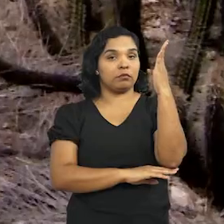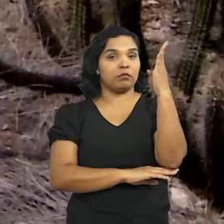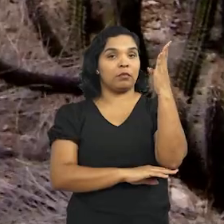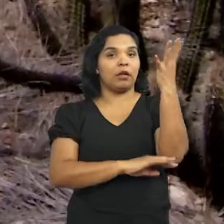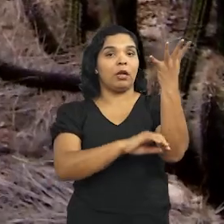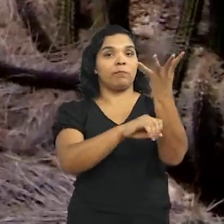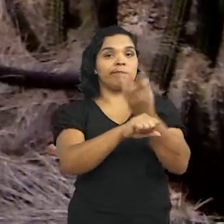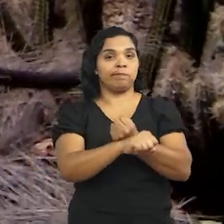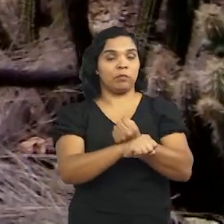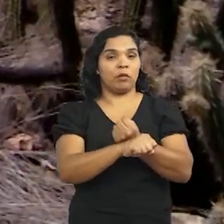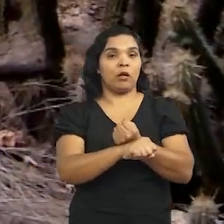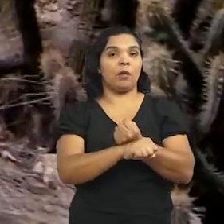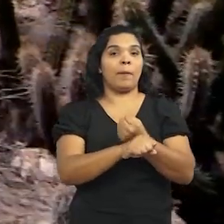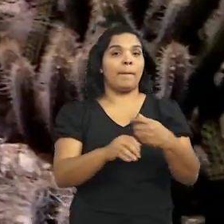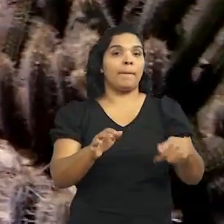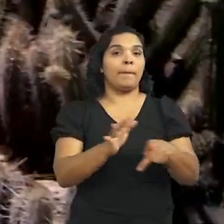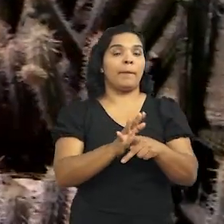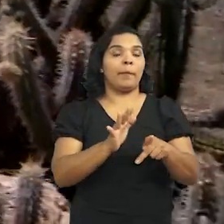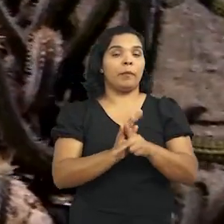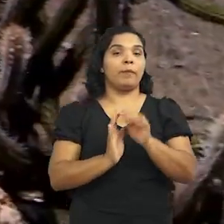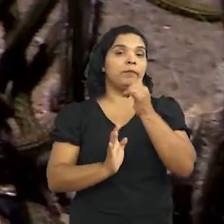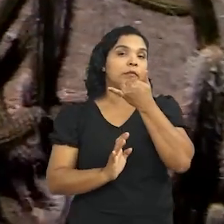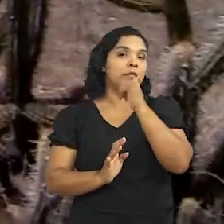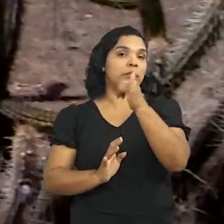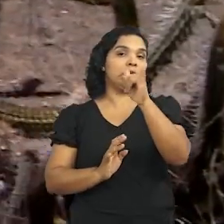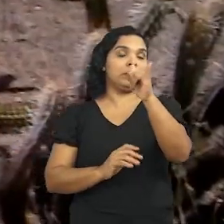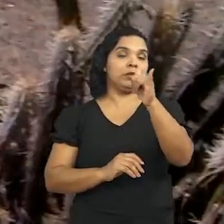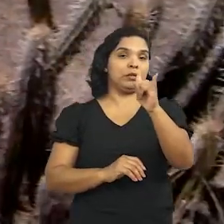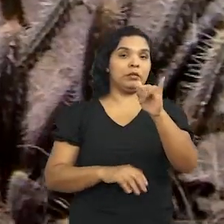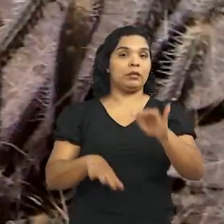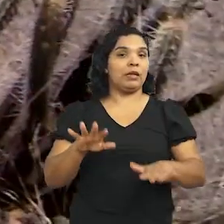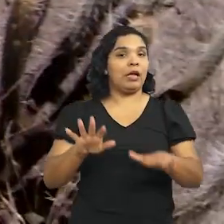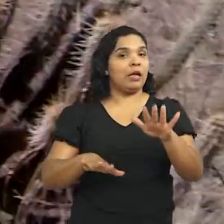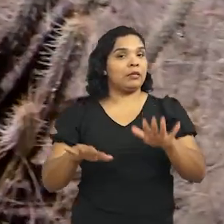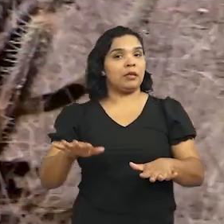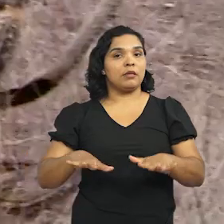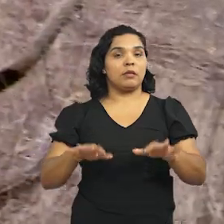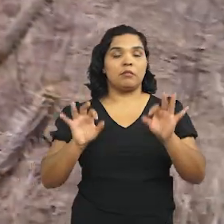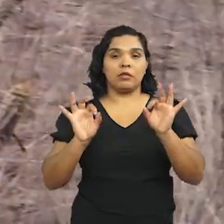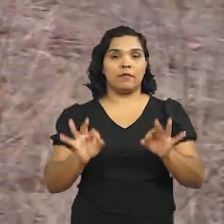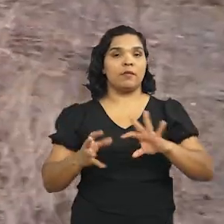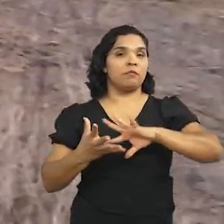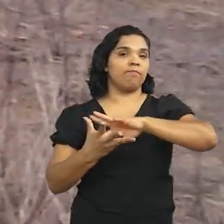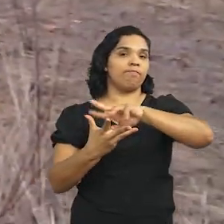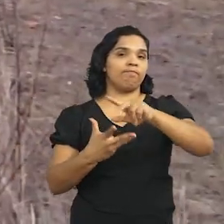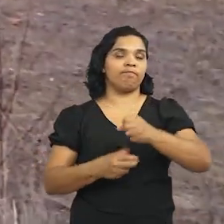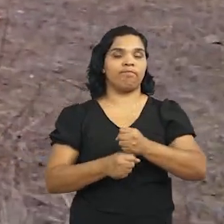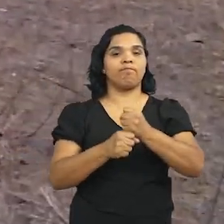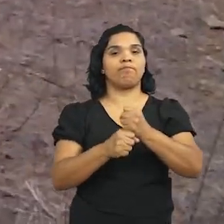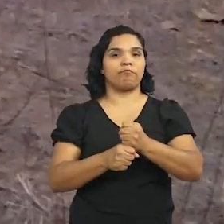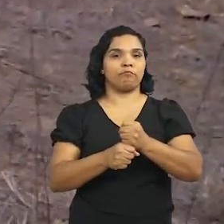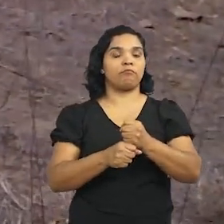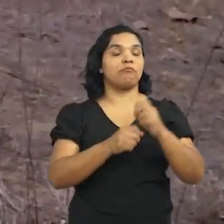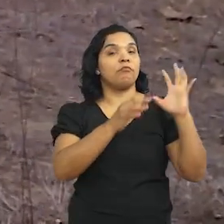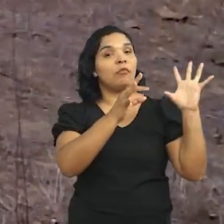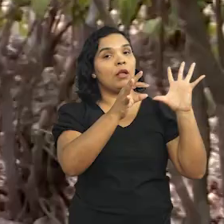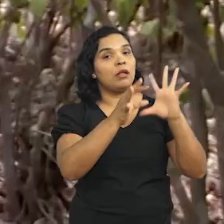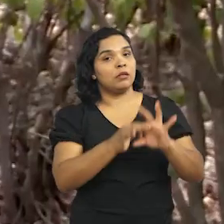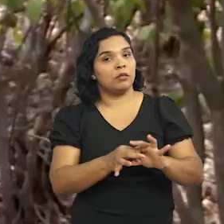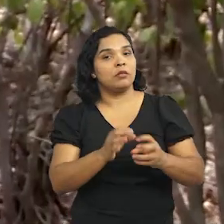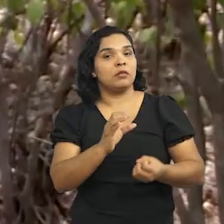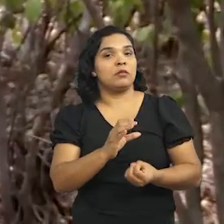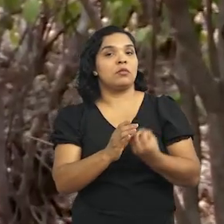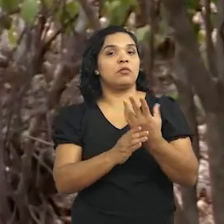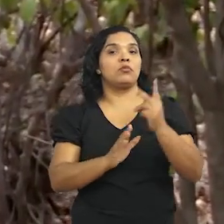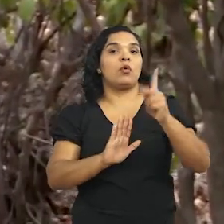madeira de espécies da Caatinga como fonte de energia renovável, o que nem sempre é feito de forma sustentável.